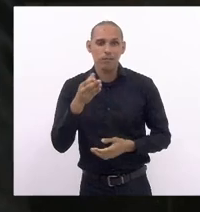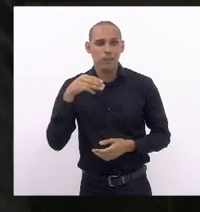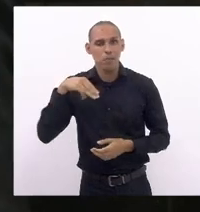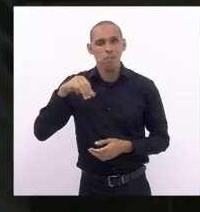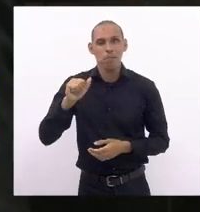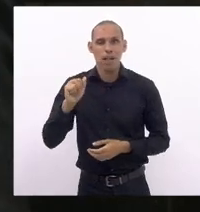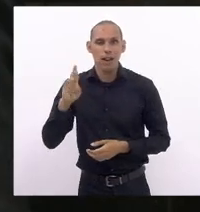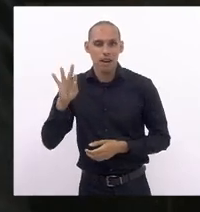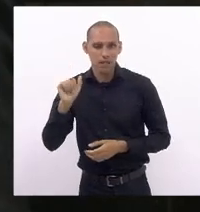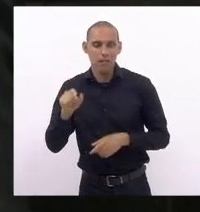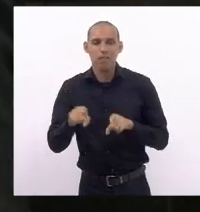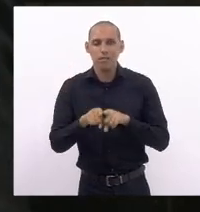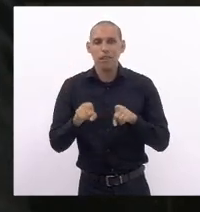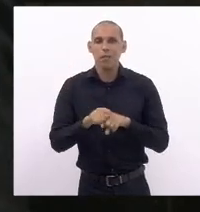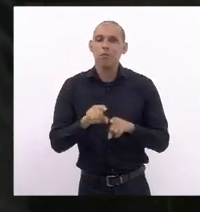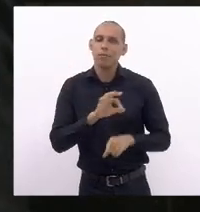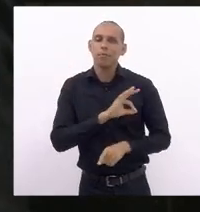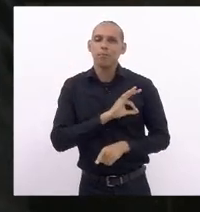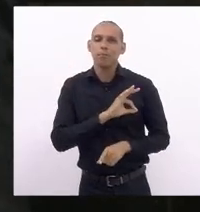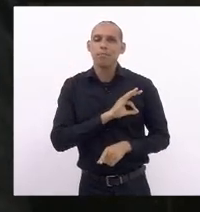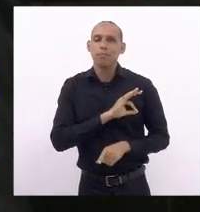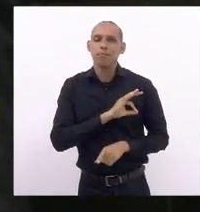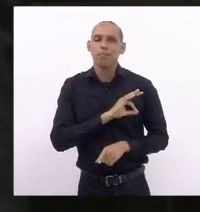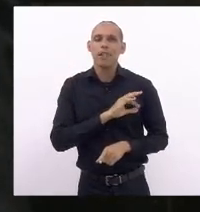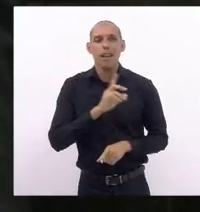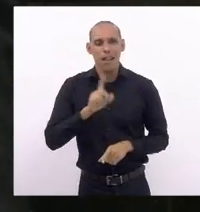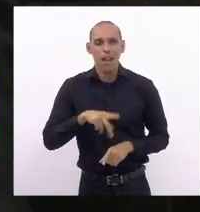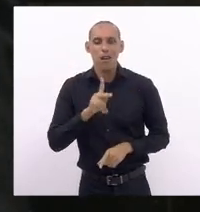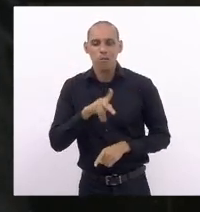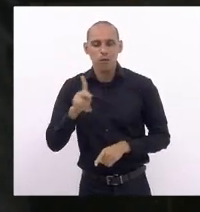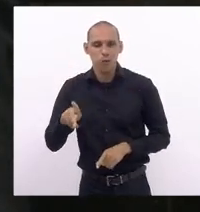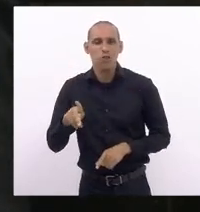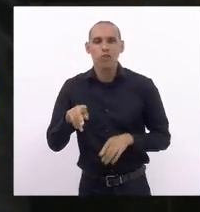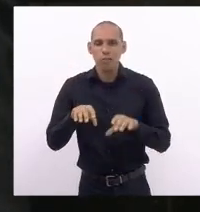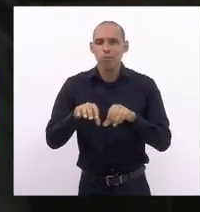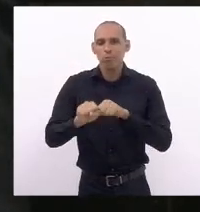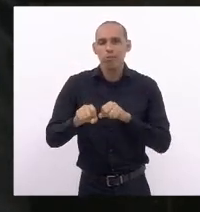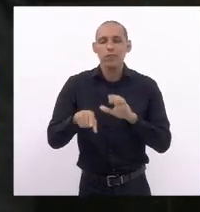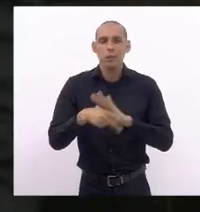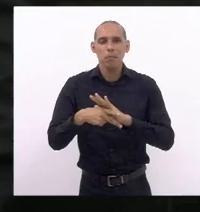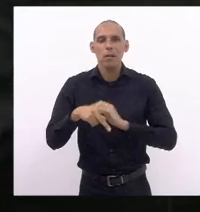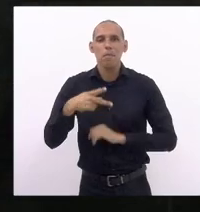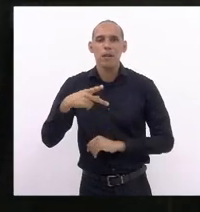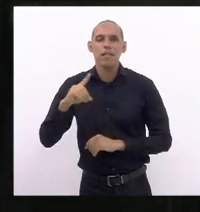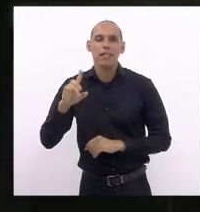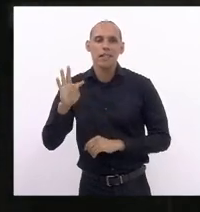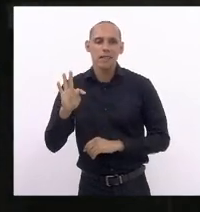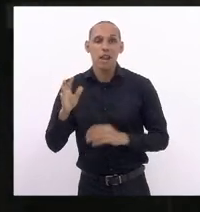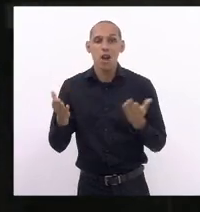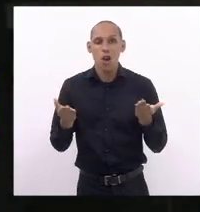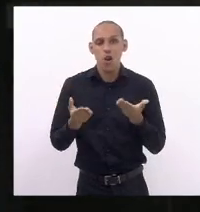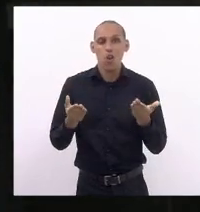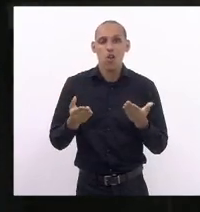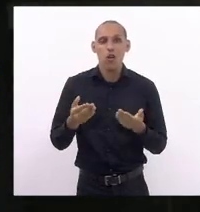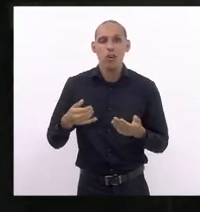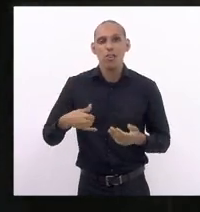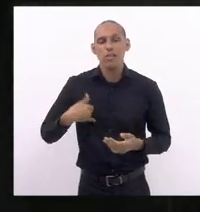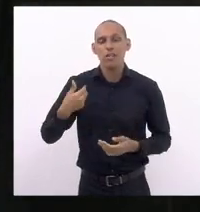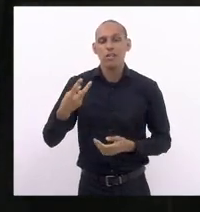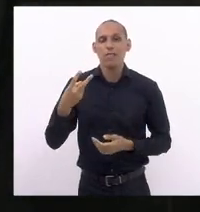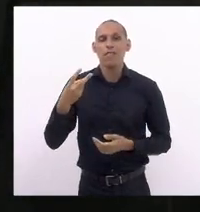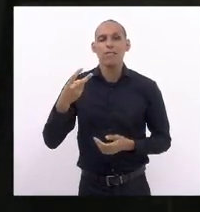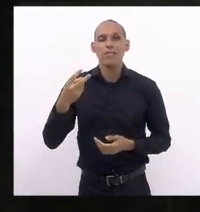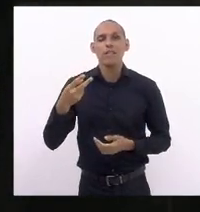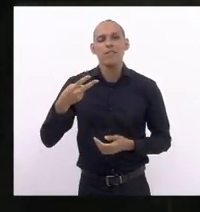é professora de formação também e é do PDT, hoje faz 25 anos da